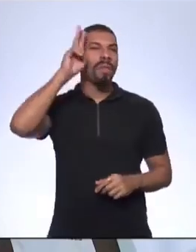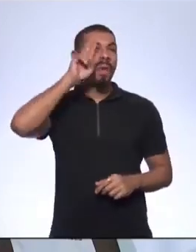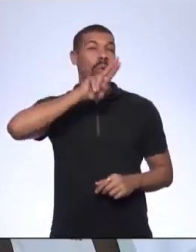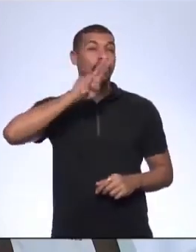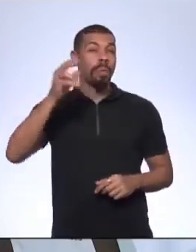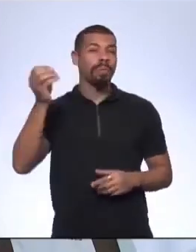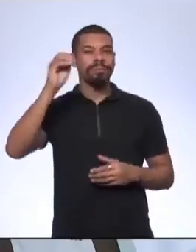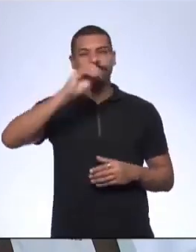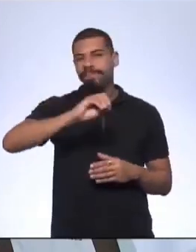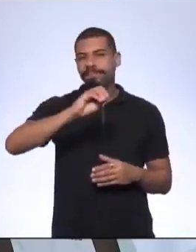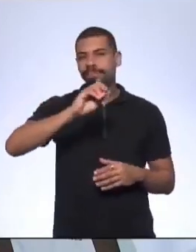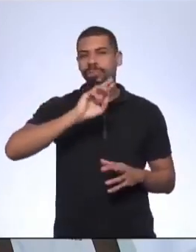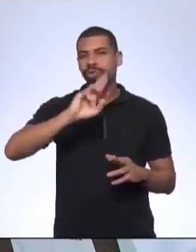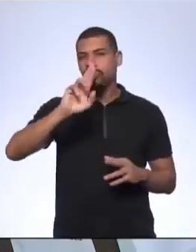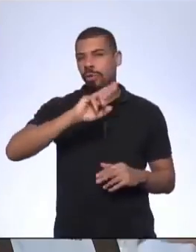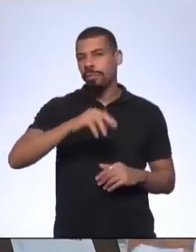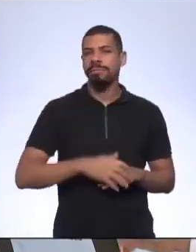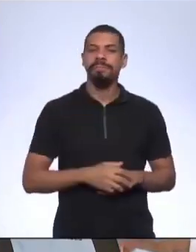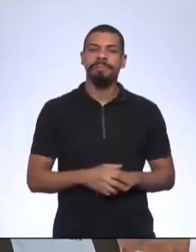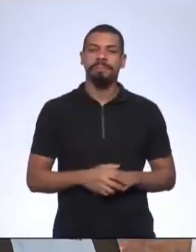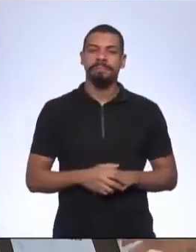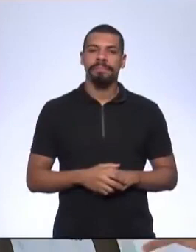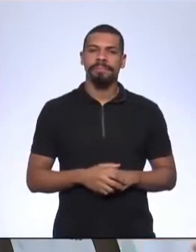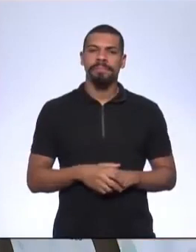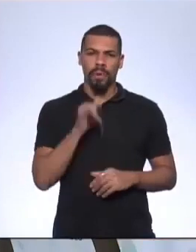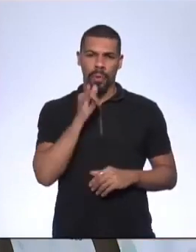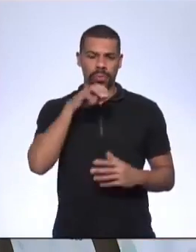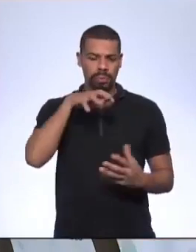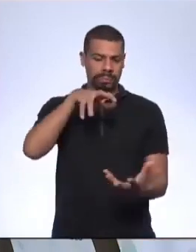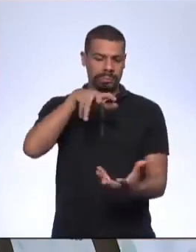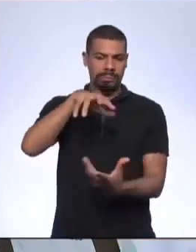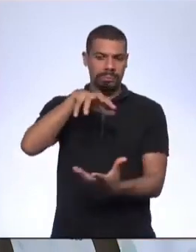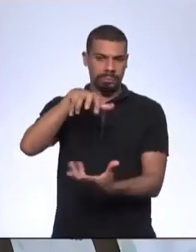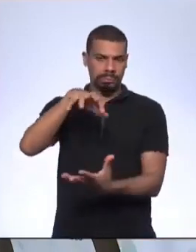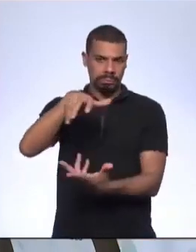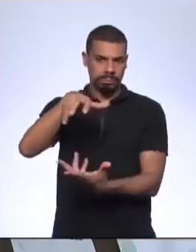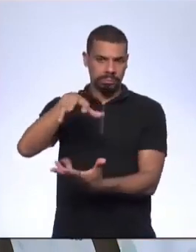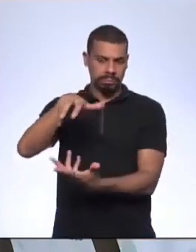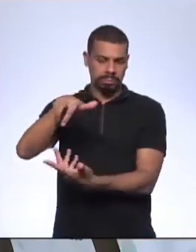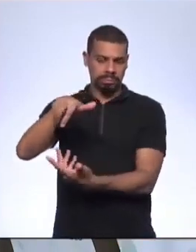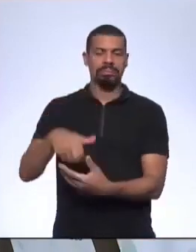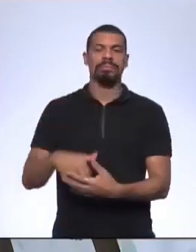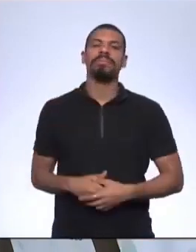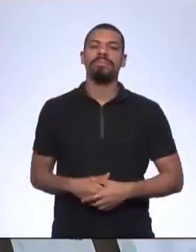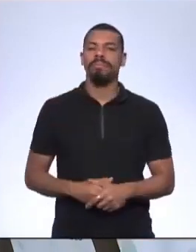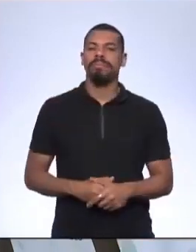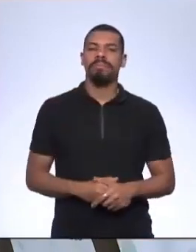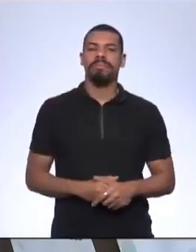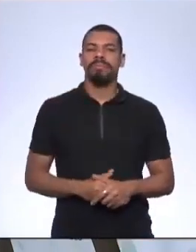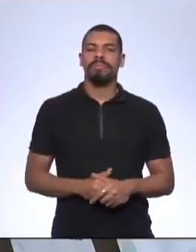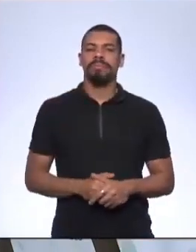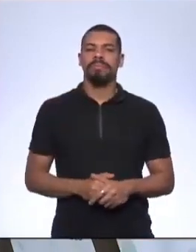mas vamos pensar aqui no planeta Terra, a gente tem aqui o planeta Terra e tal.